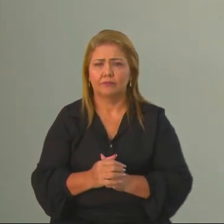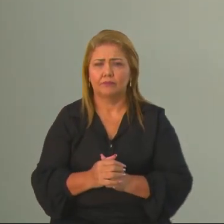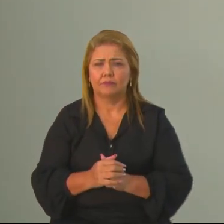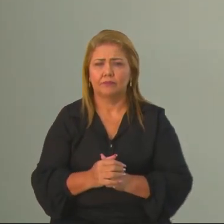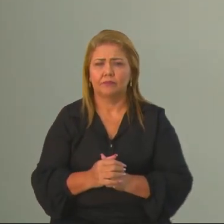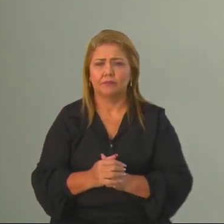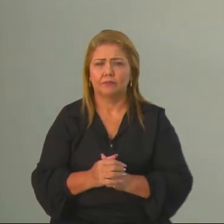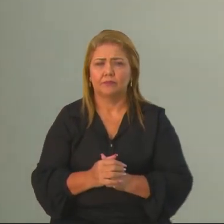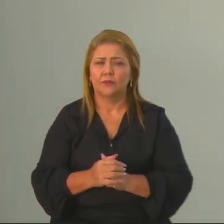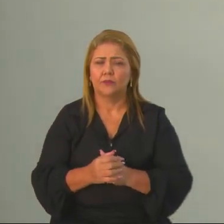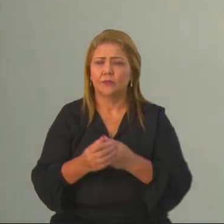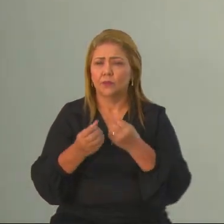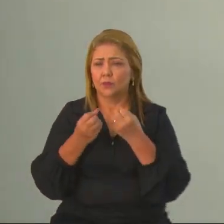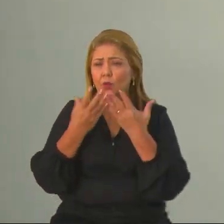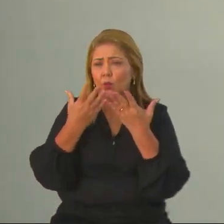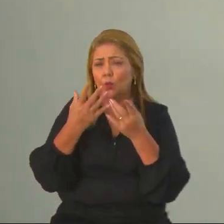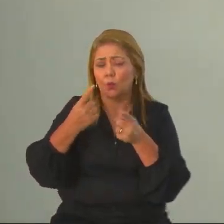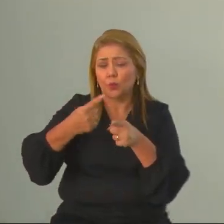Tenham bons porquês.